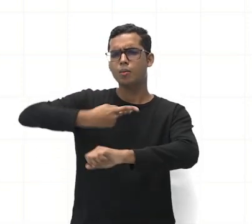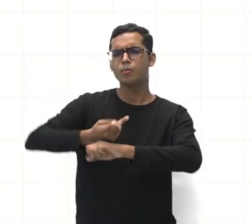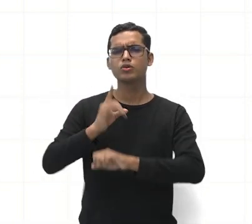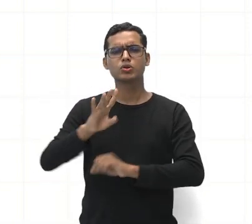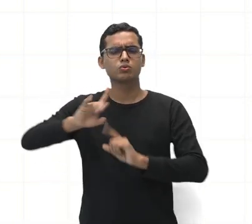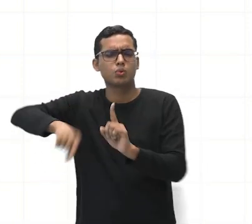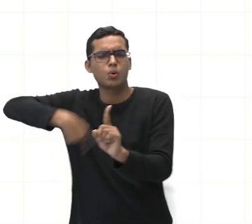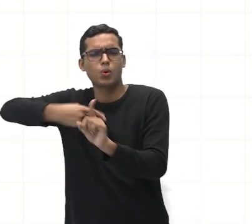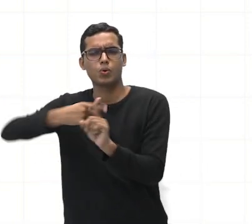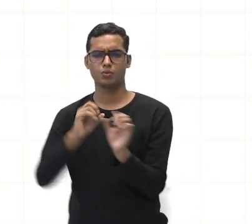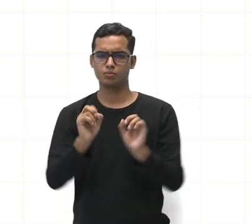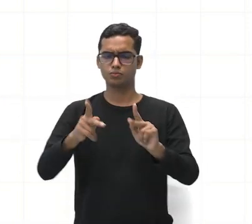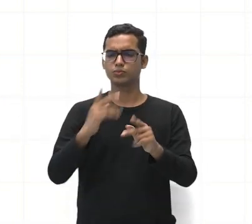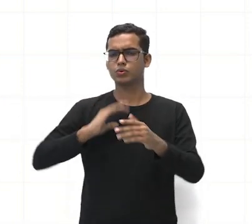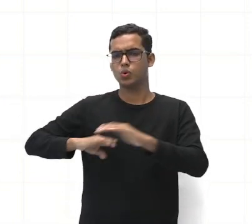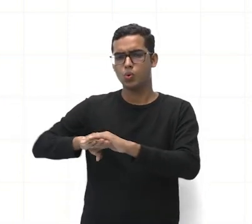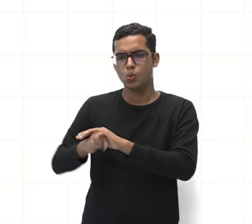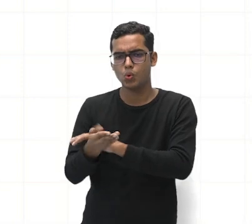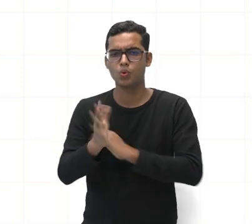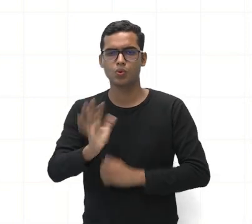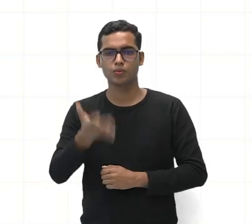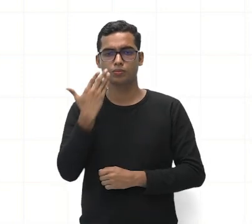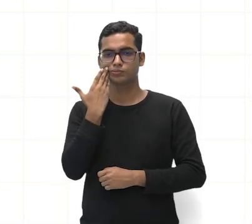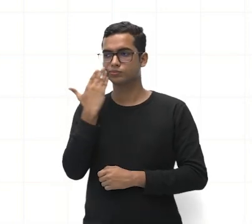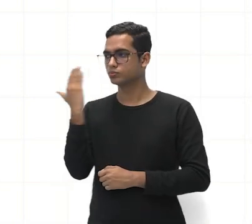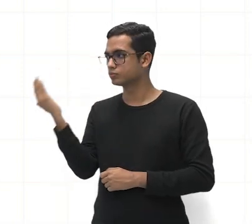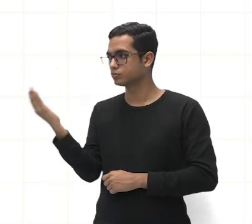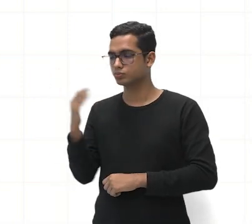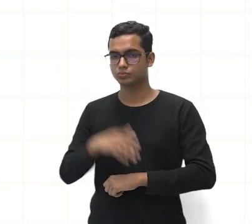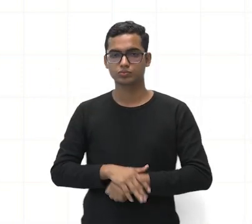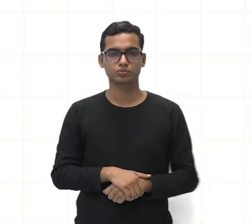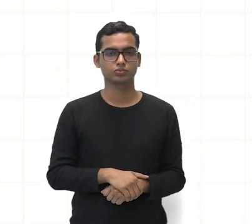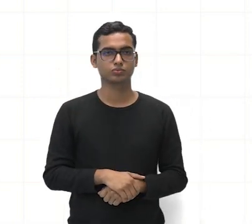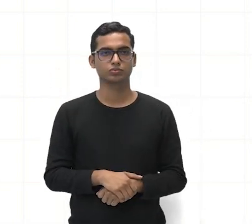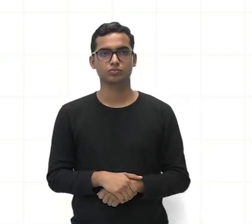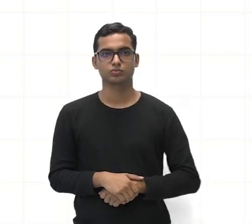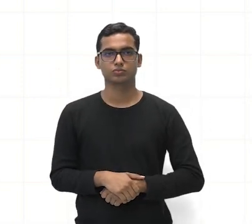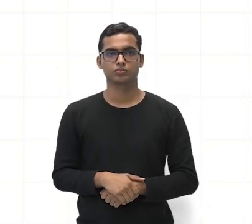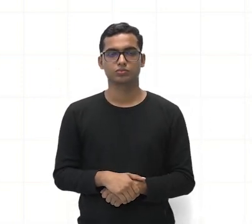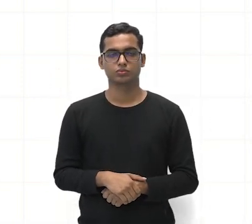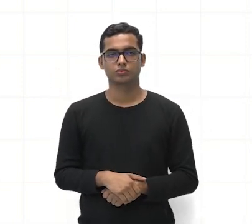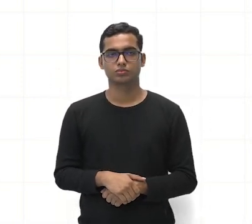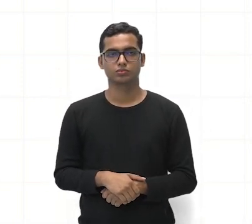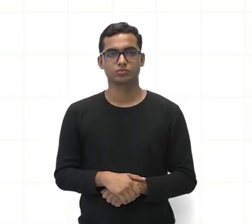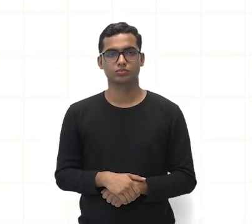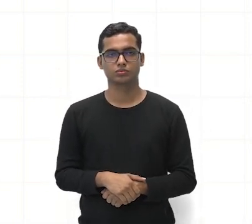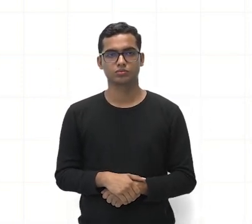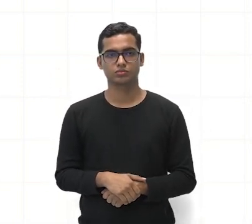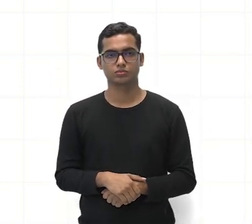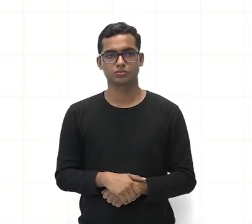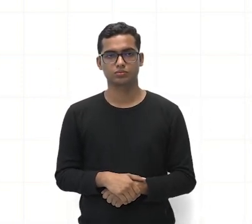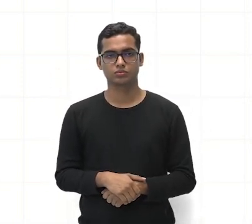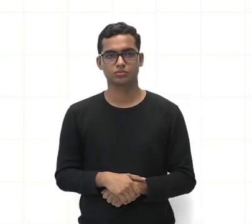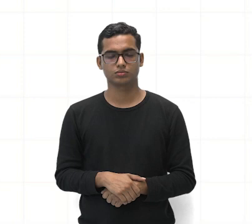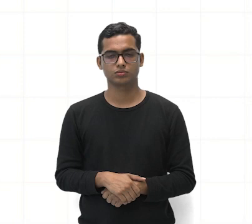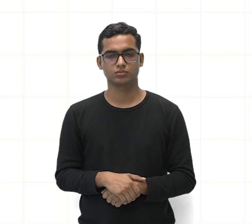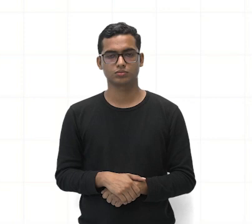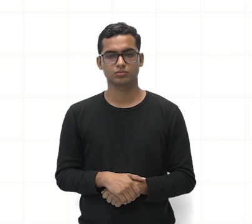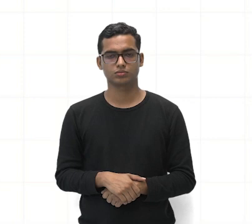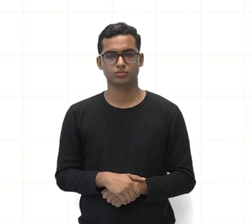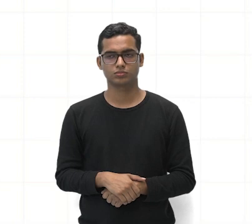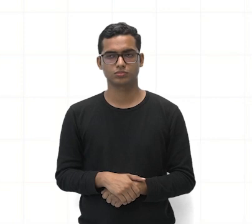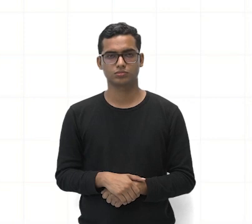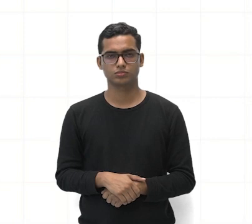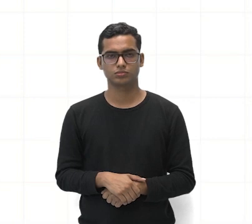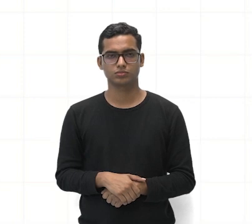Fazer aquilo que você já está acostumado a fazer, né? Só somar agora. Ficamos então ó, com 2 mais 7, que a resposta é